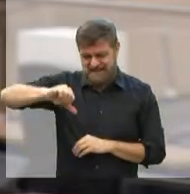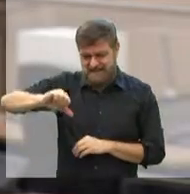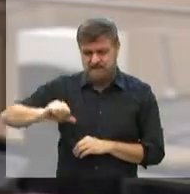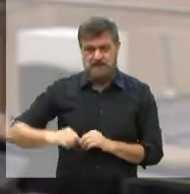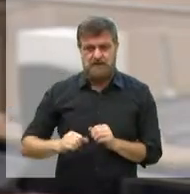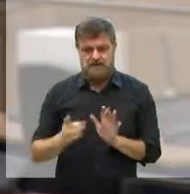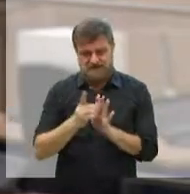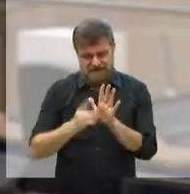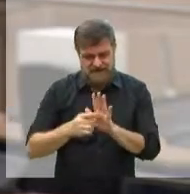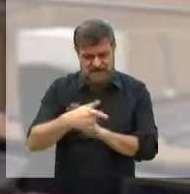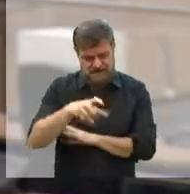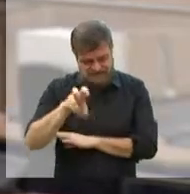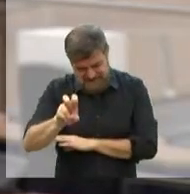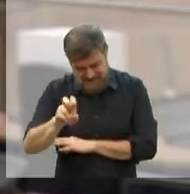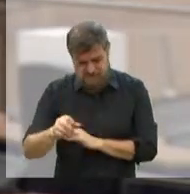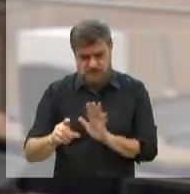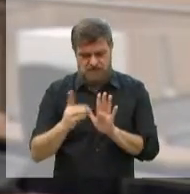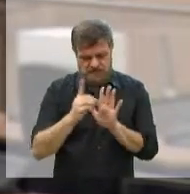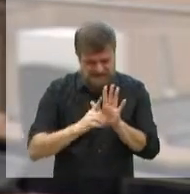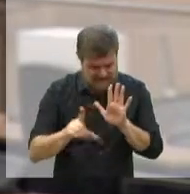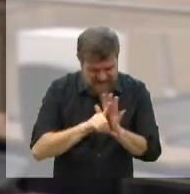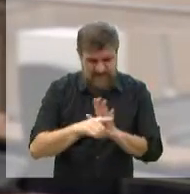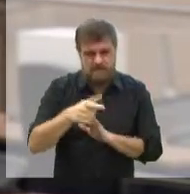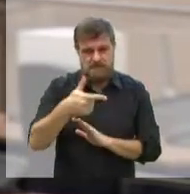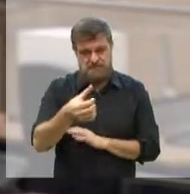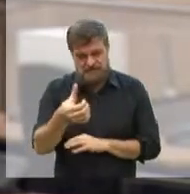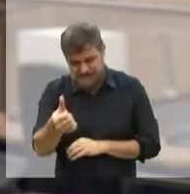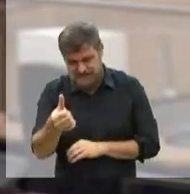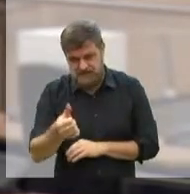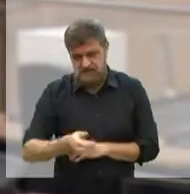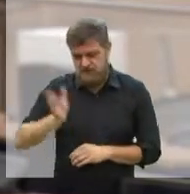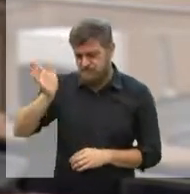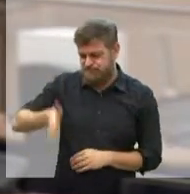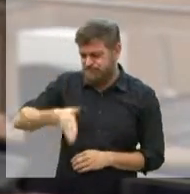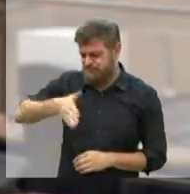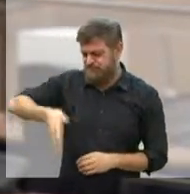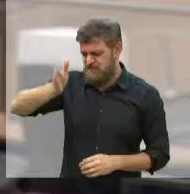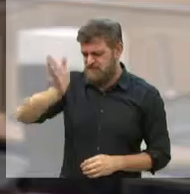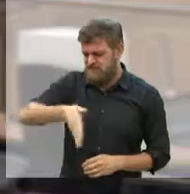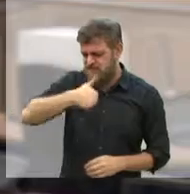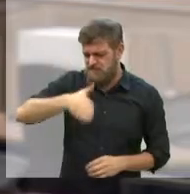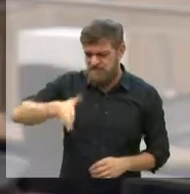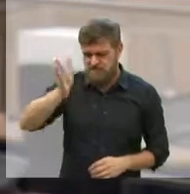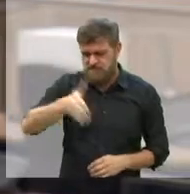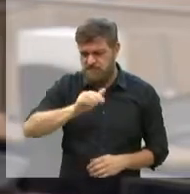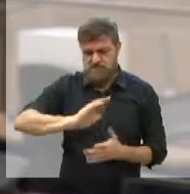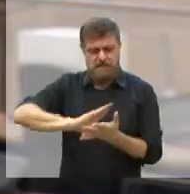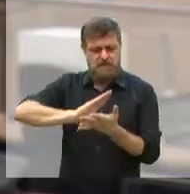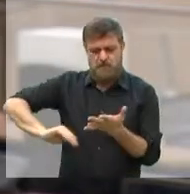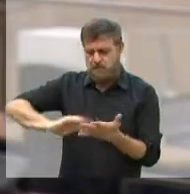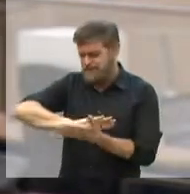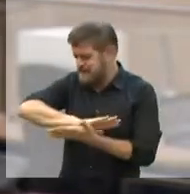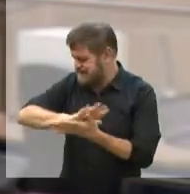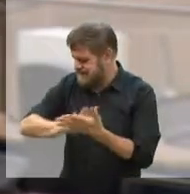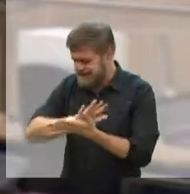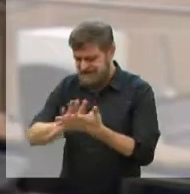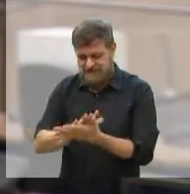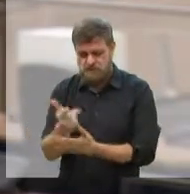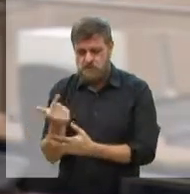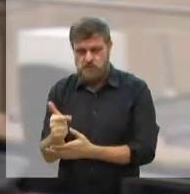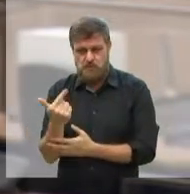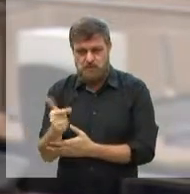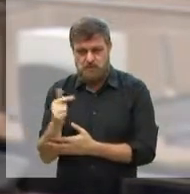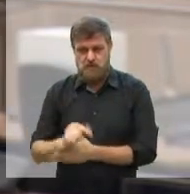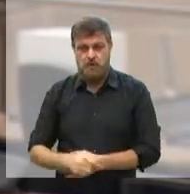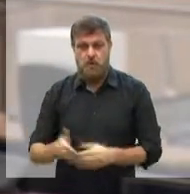decreto de 2005, o decreto de 2006, a macrozona todos não existem mais, não existem mais. Hoje o